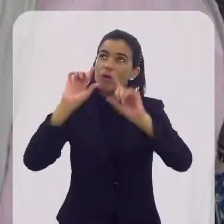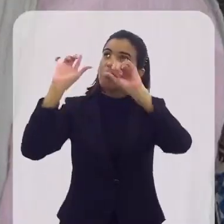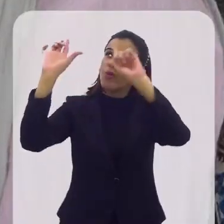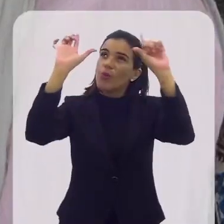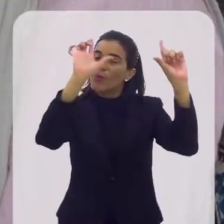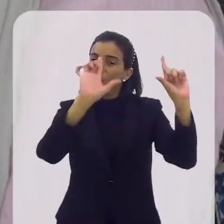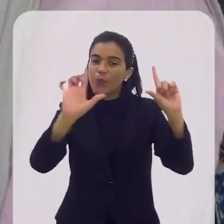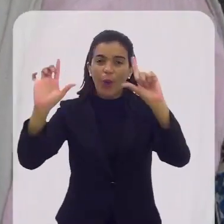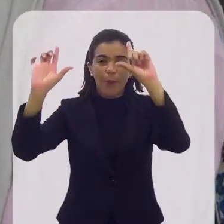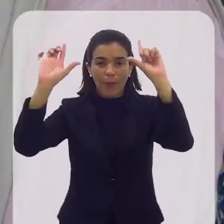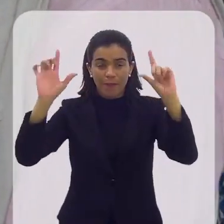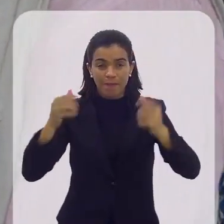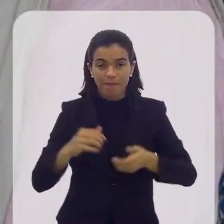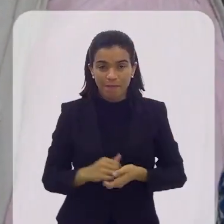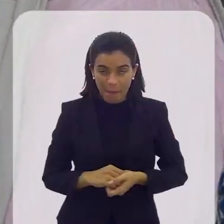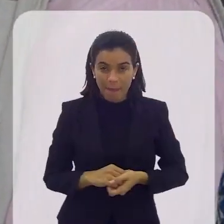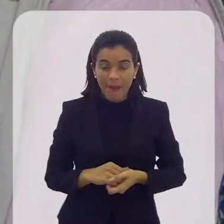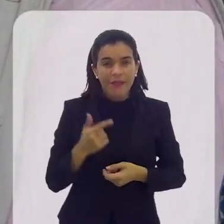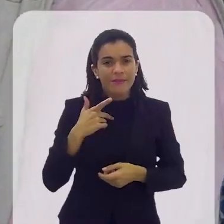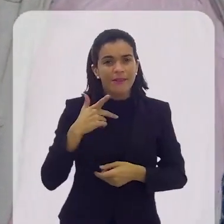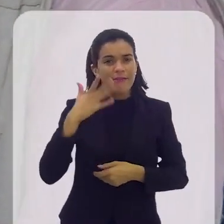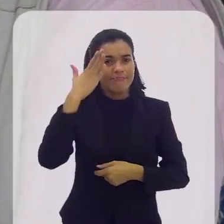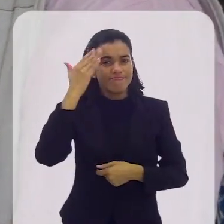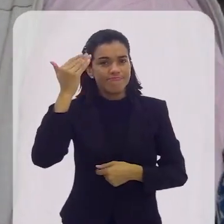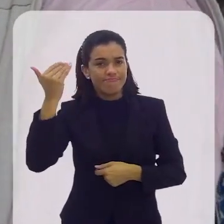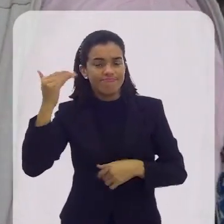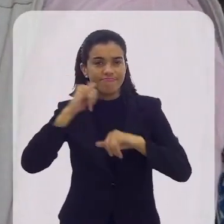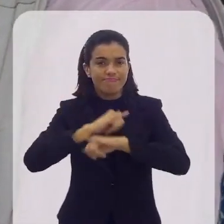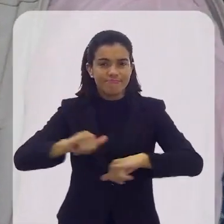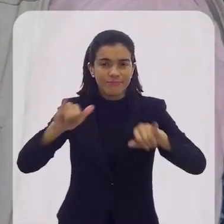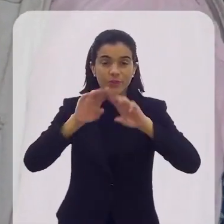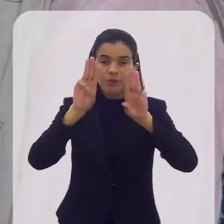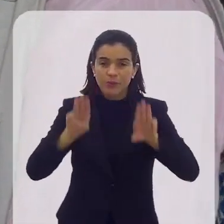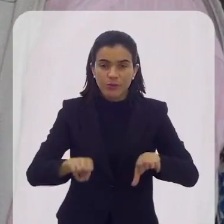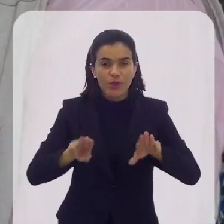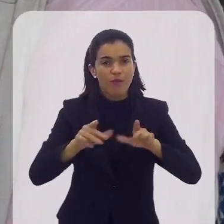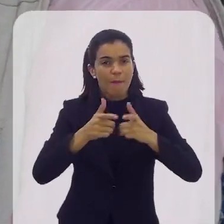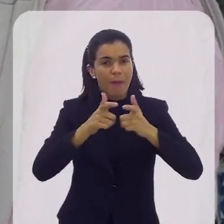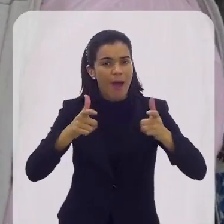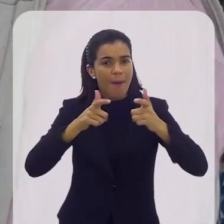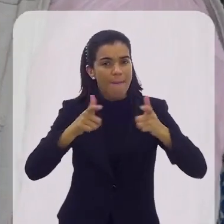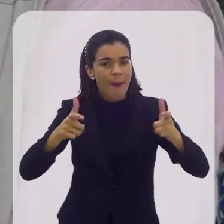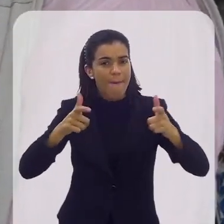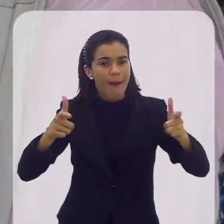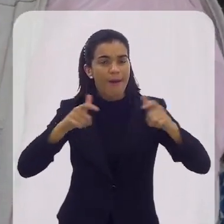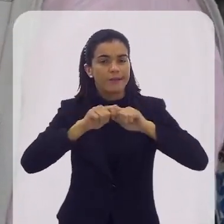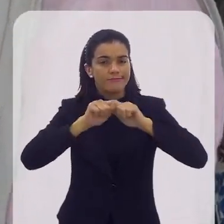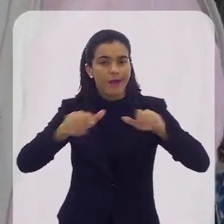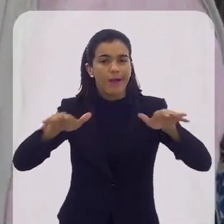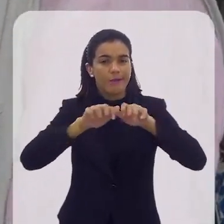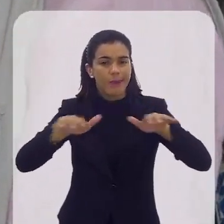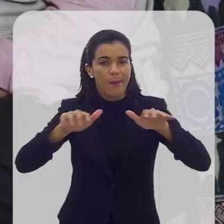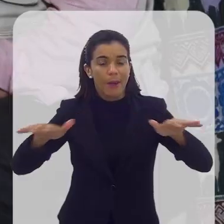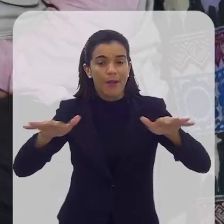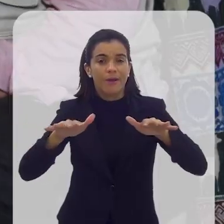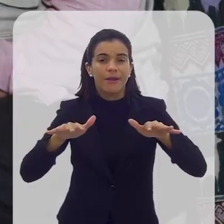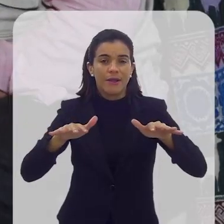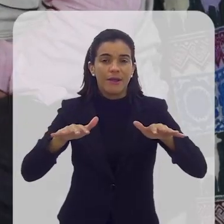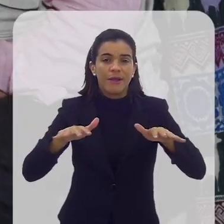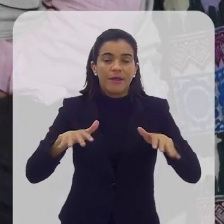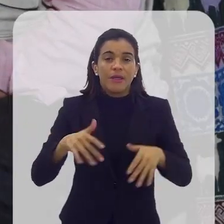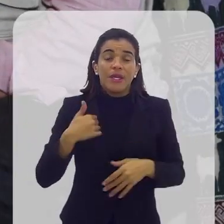esse tráfego do metrô ainda hoje abala um pouco as estruturas. Então, e quando o metrô